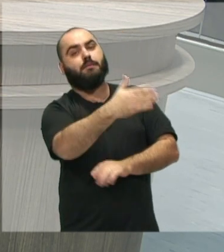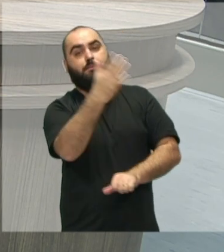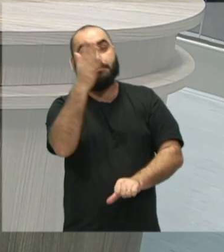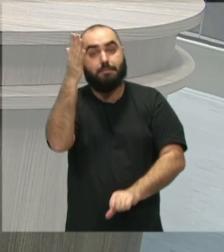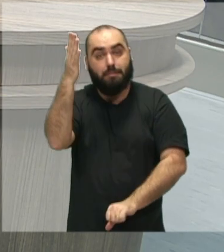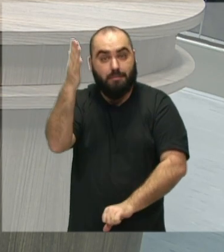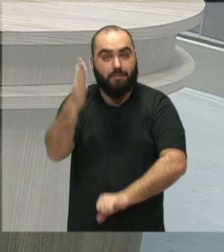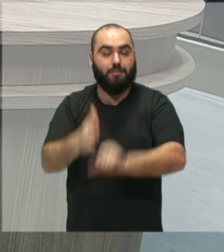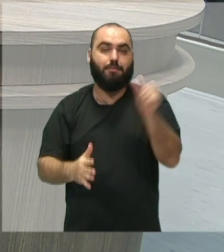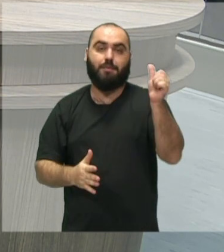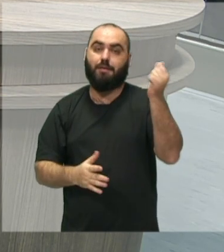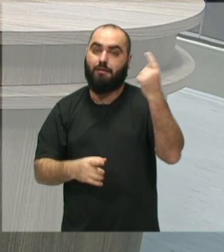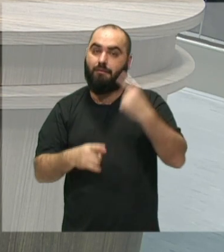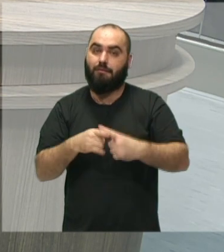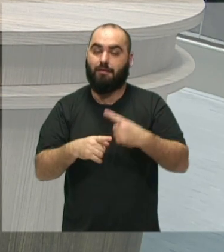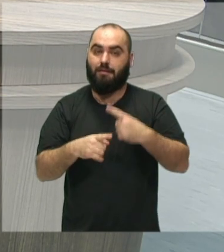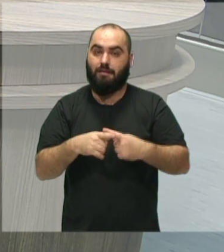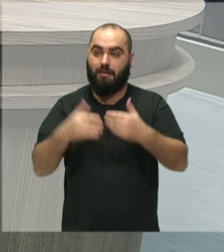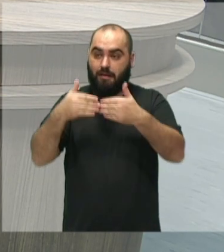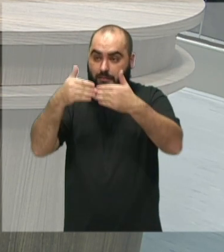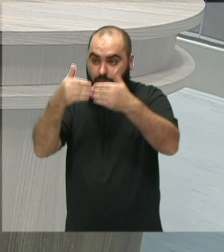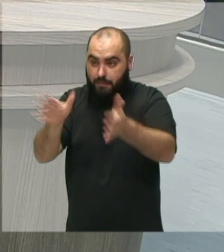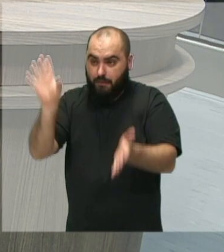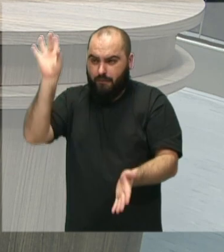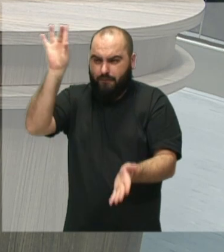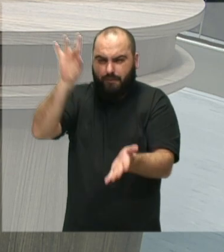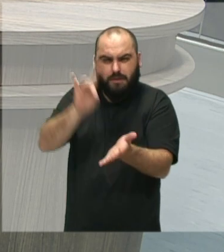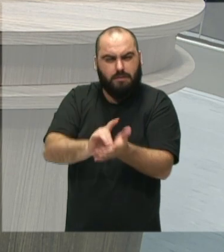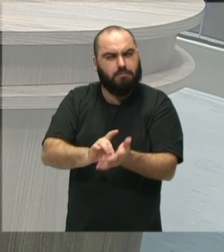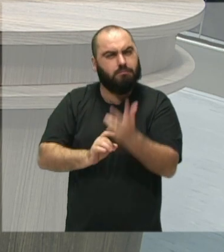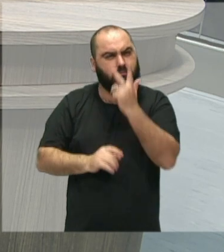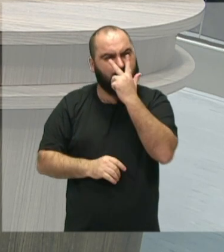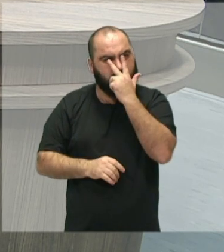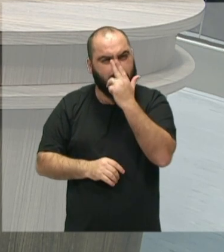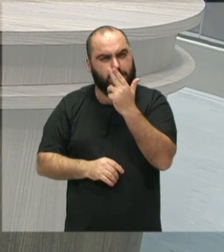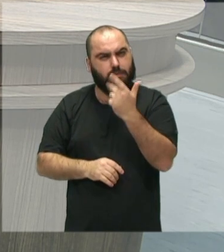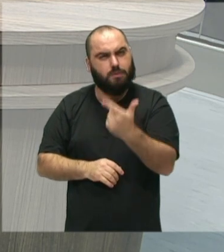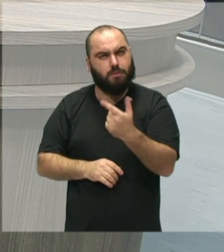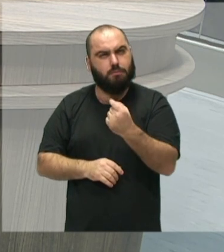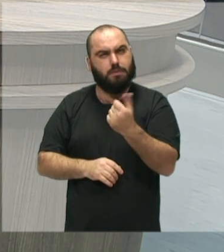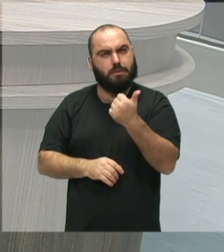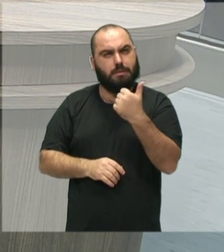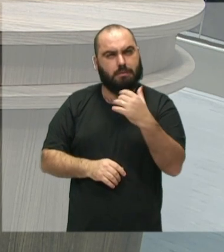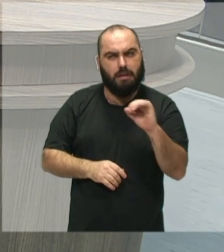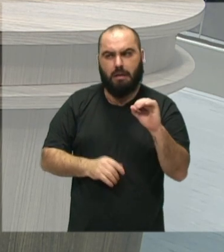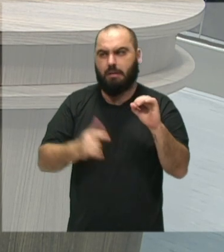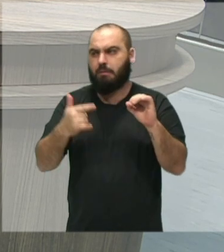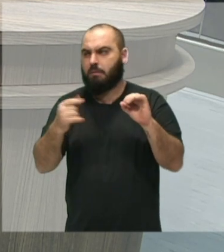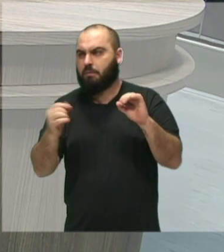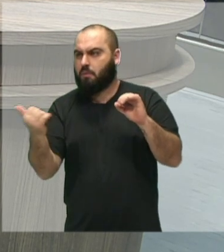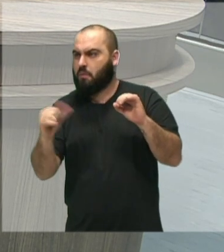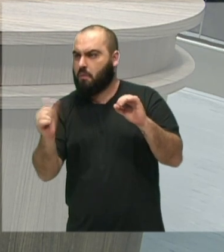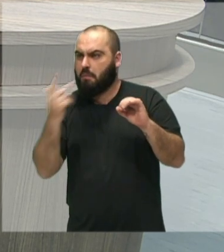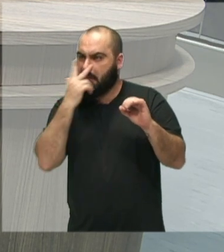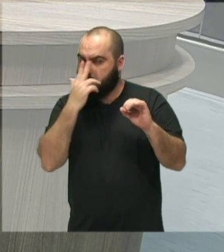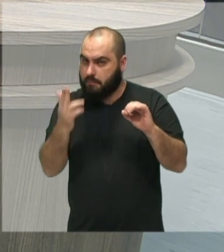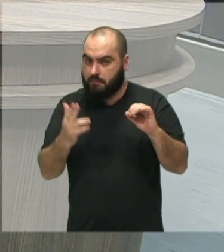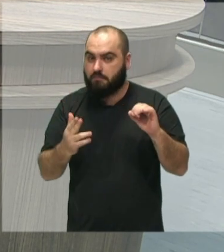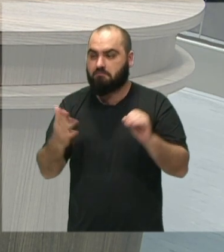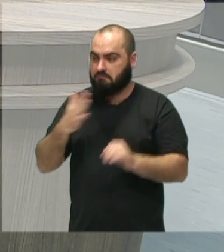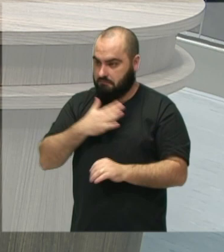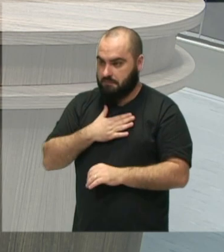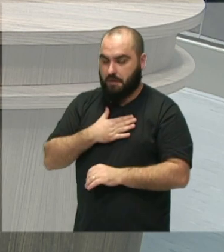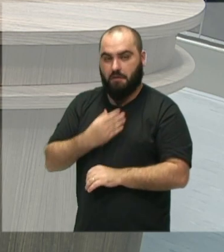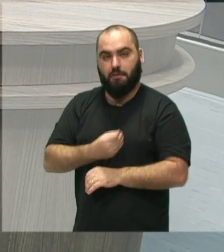primeira, a abertura oficial, eu acho que, se eu não me engano, foi 2010 ou 2011, e nós estávamos lá,